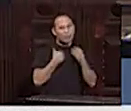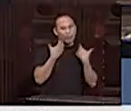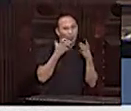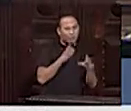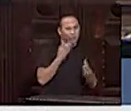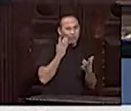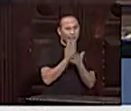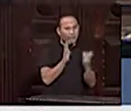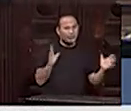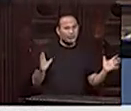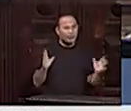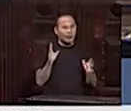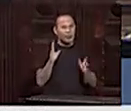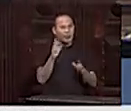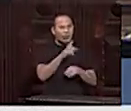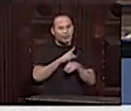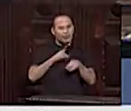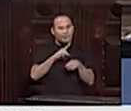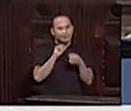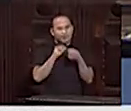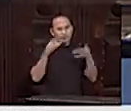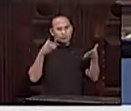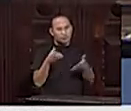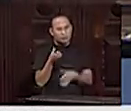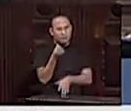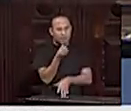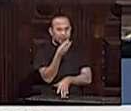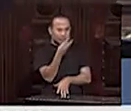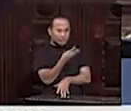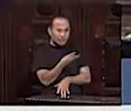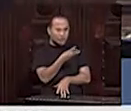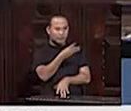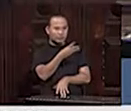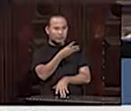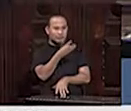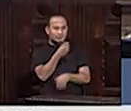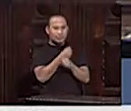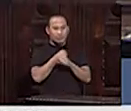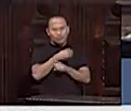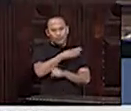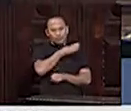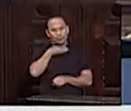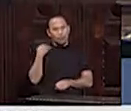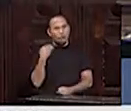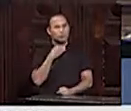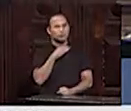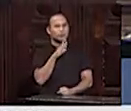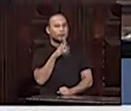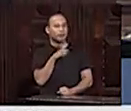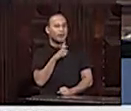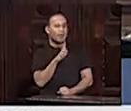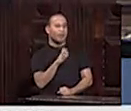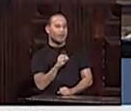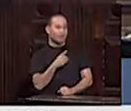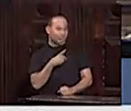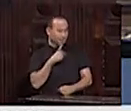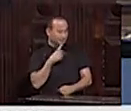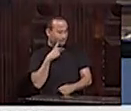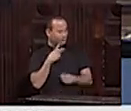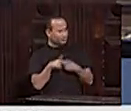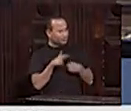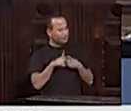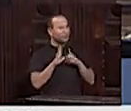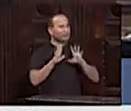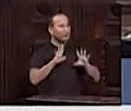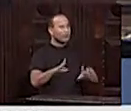país. Hoje fazem 63 anos da morte de Getúlio Vargas, que com todos os seus defeitos,